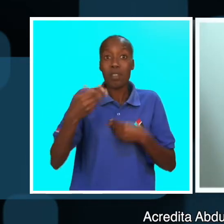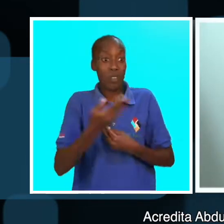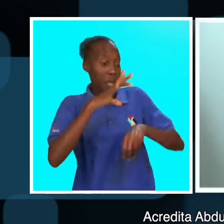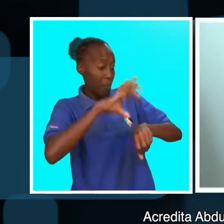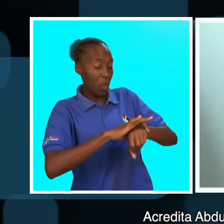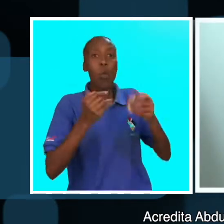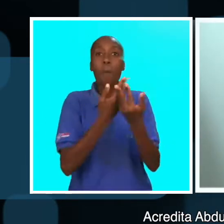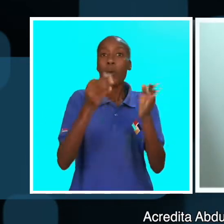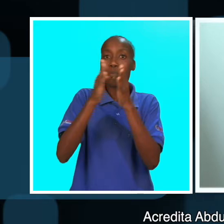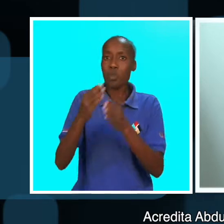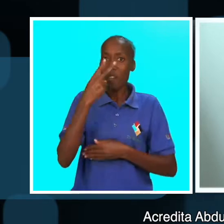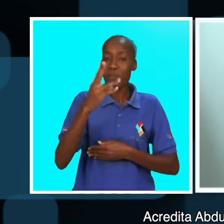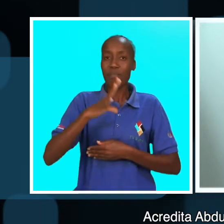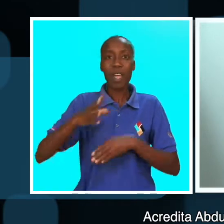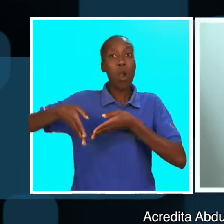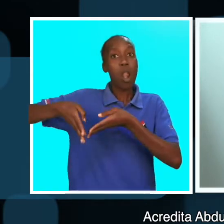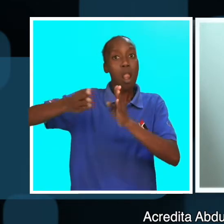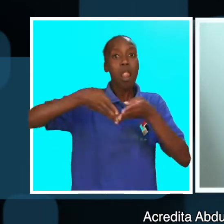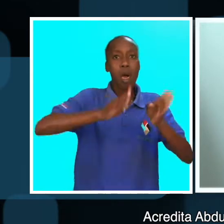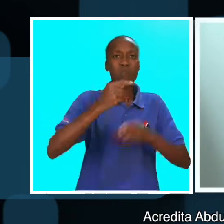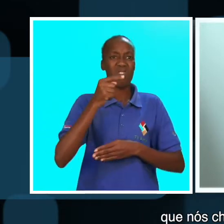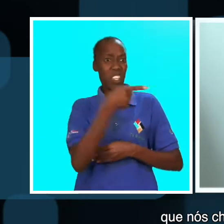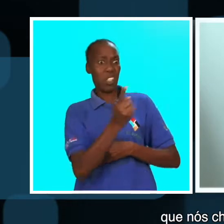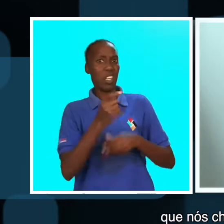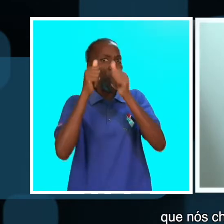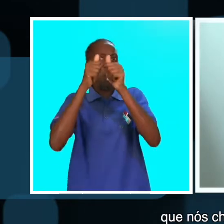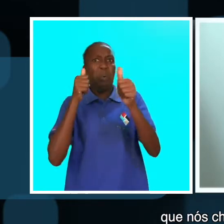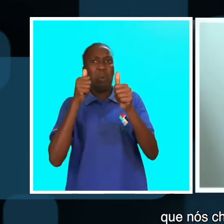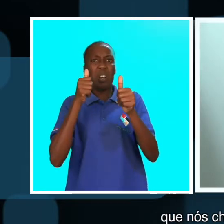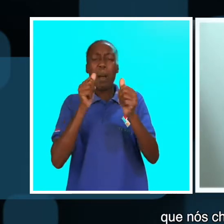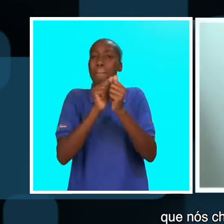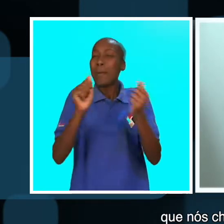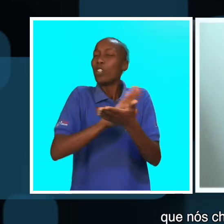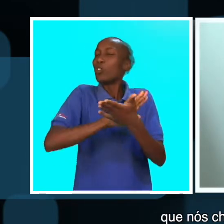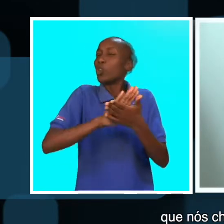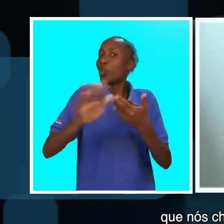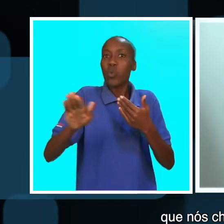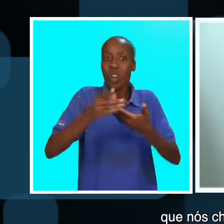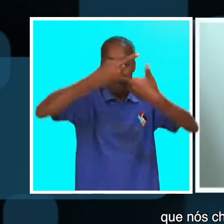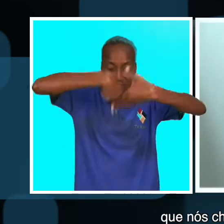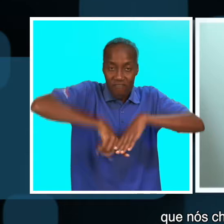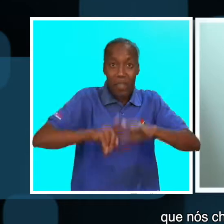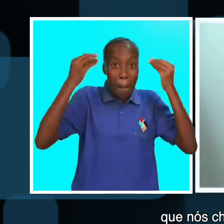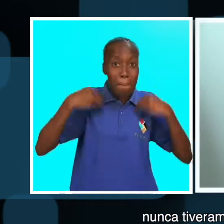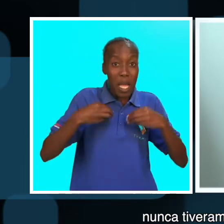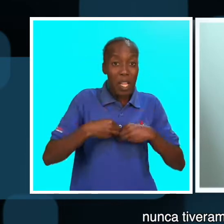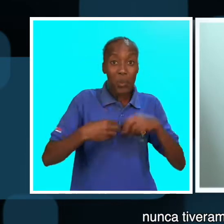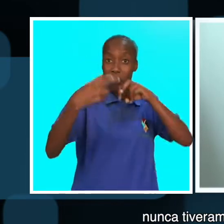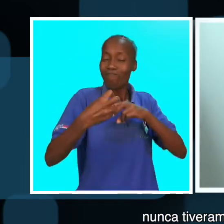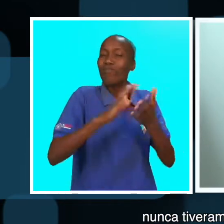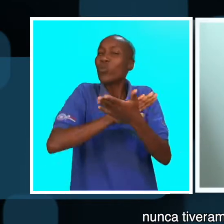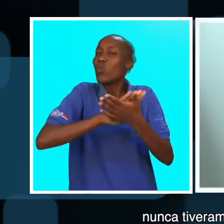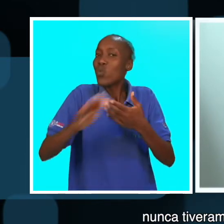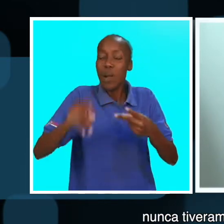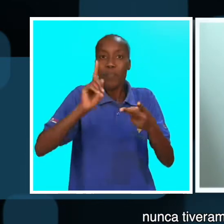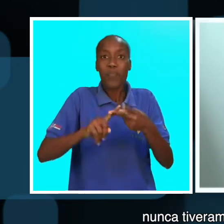Há muitas dessas pessoas que nós vemos aí pela estrada Que nós chamamos malucos Mas que nunca viram um médico Nunca